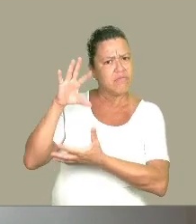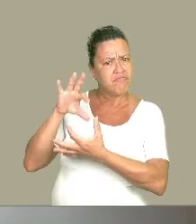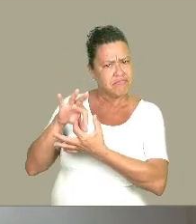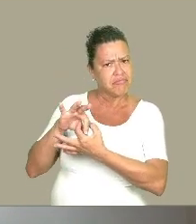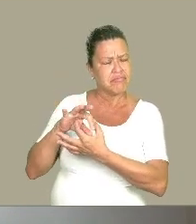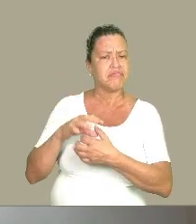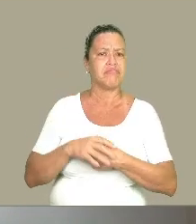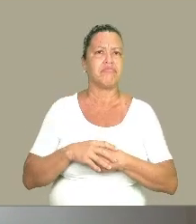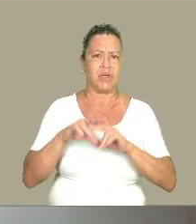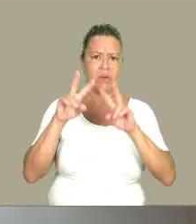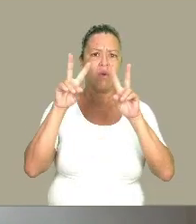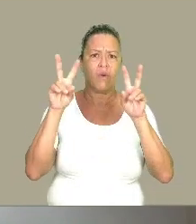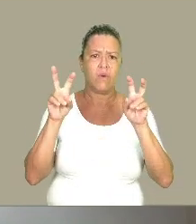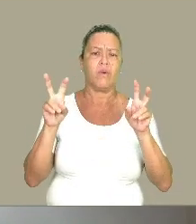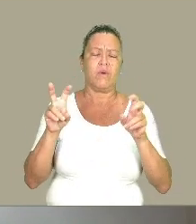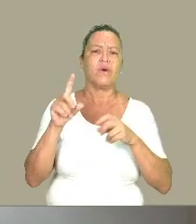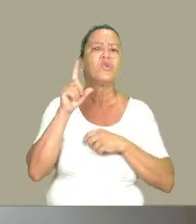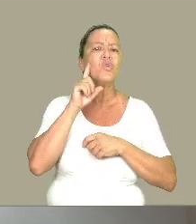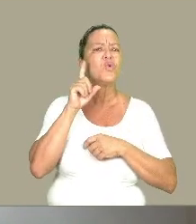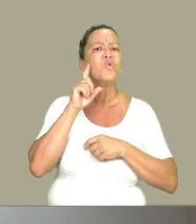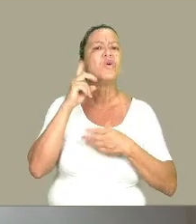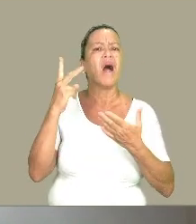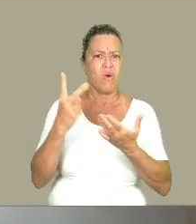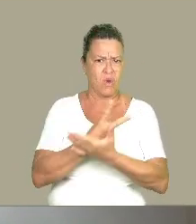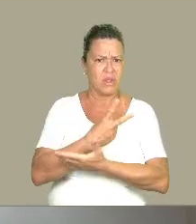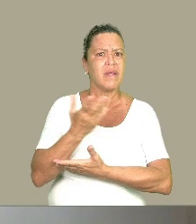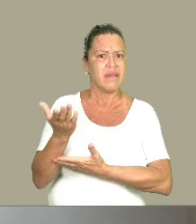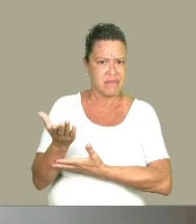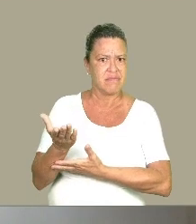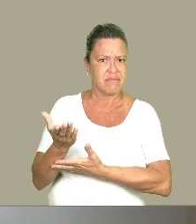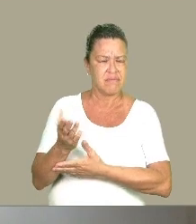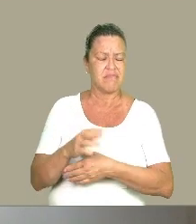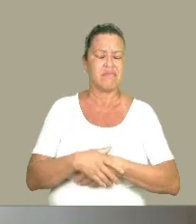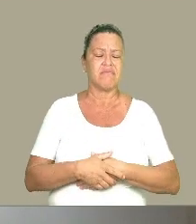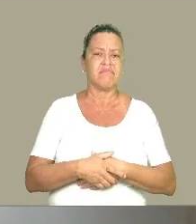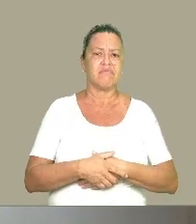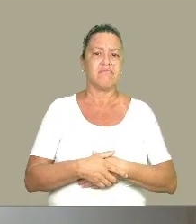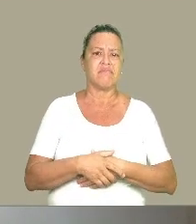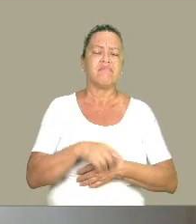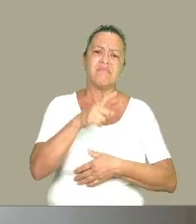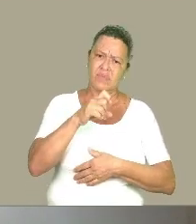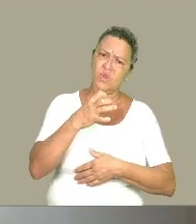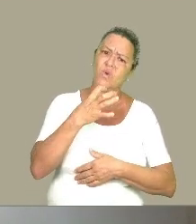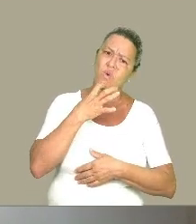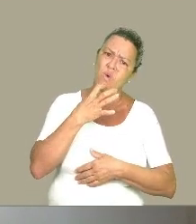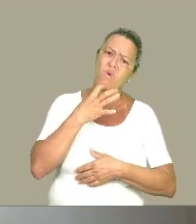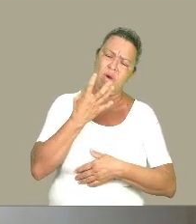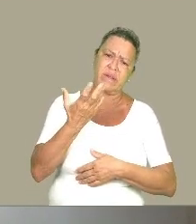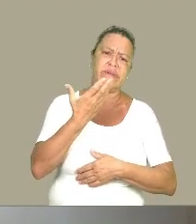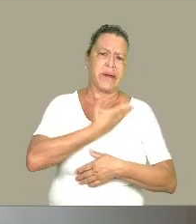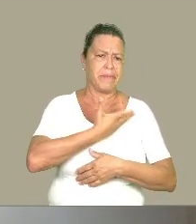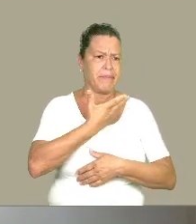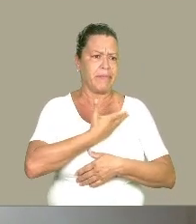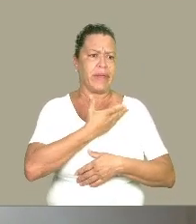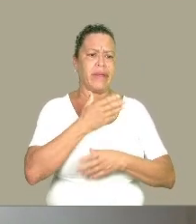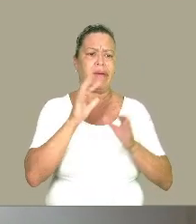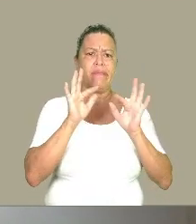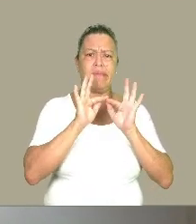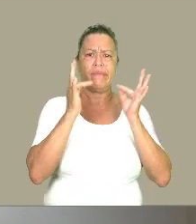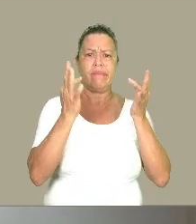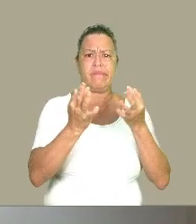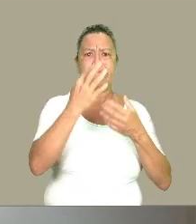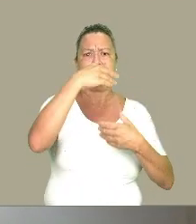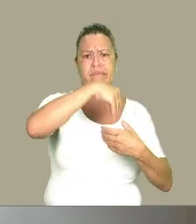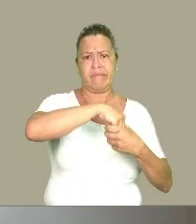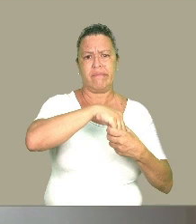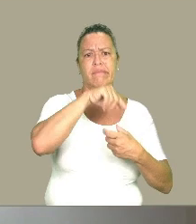Esse é um tema que está aí no nosso dia a dia, do quem todos nós conhecemos, né? Amigos, familiares